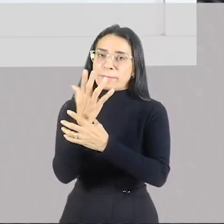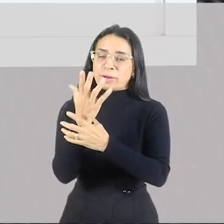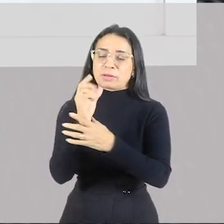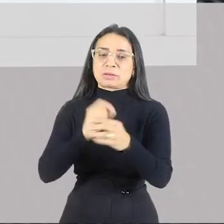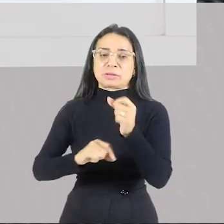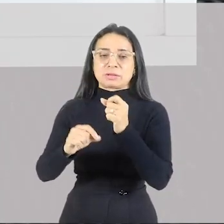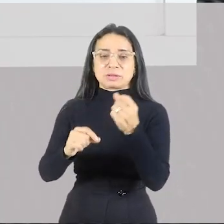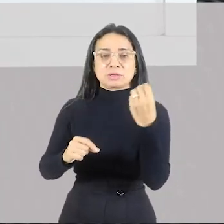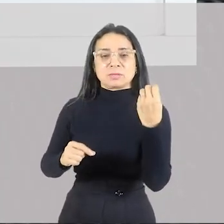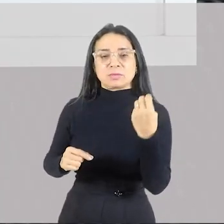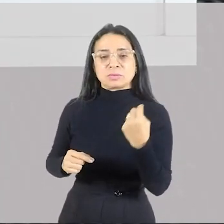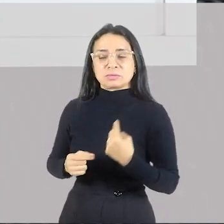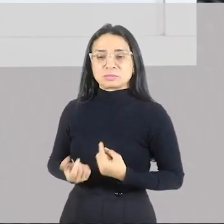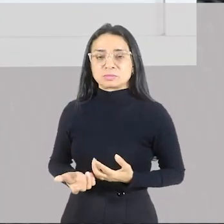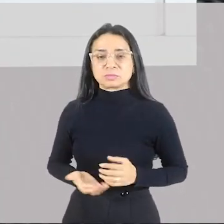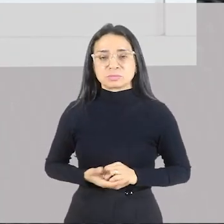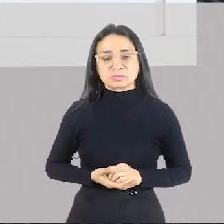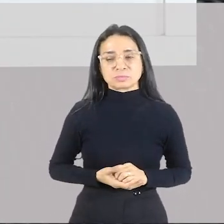depois